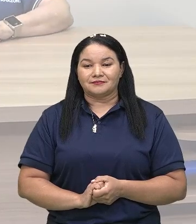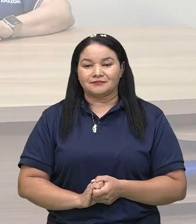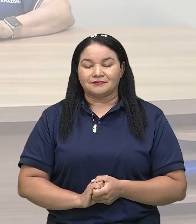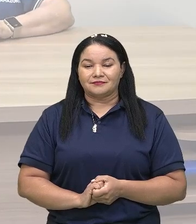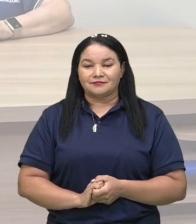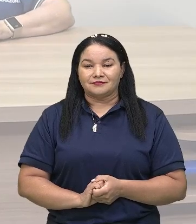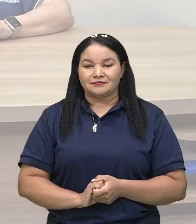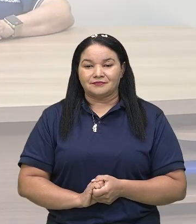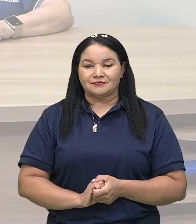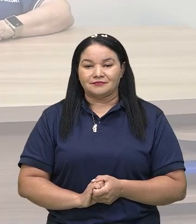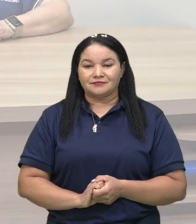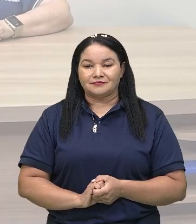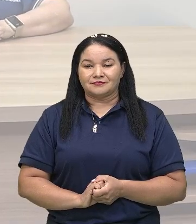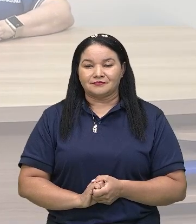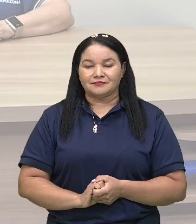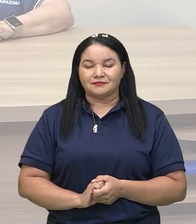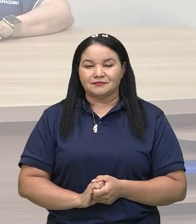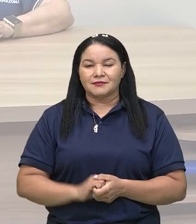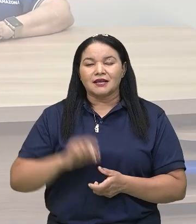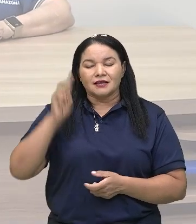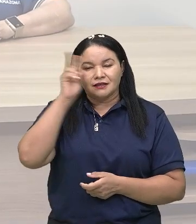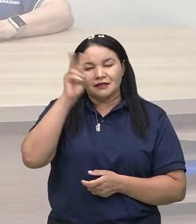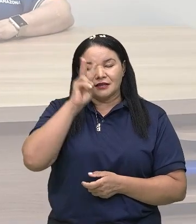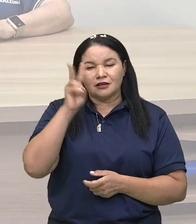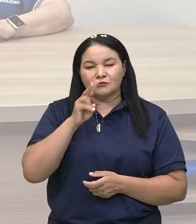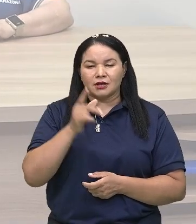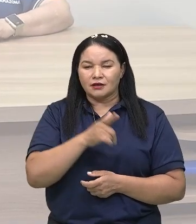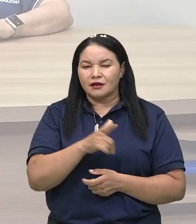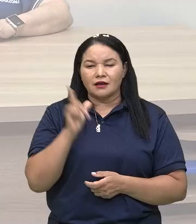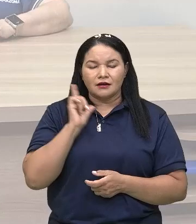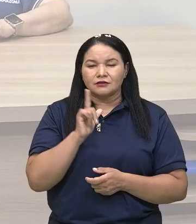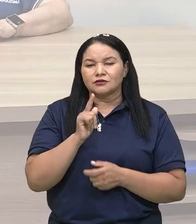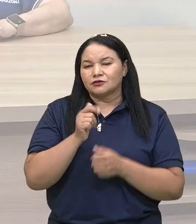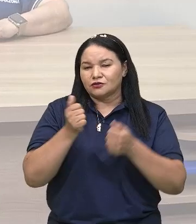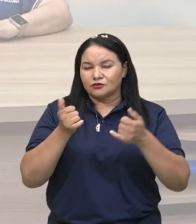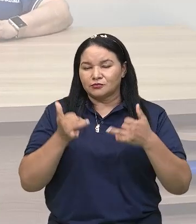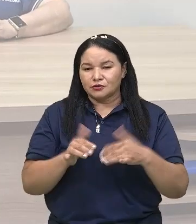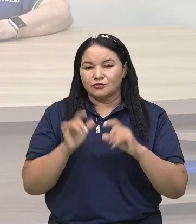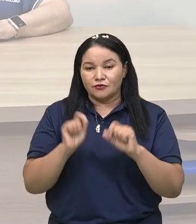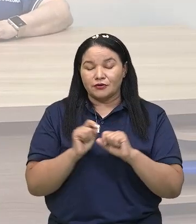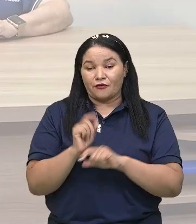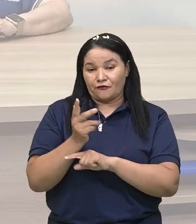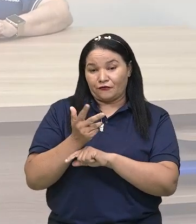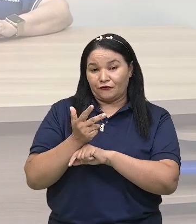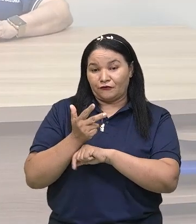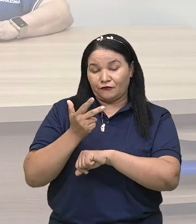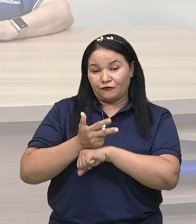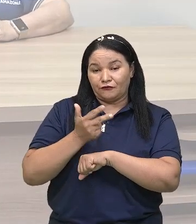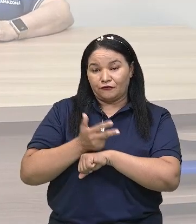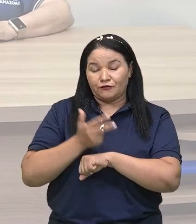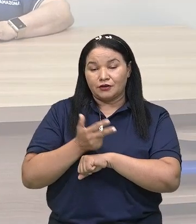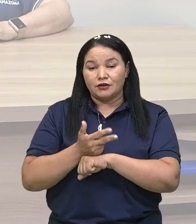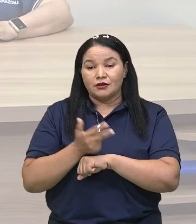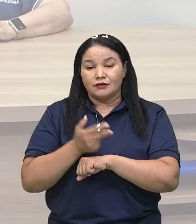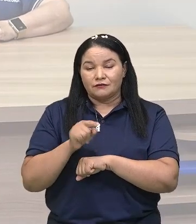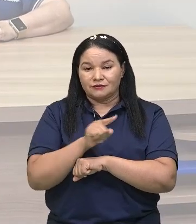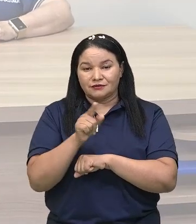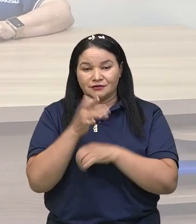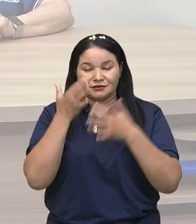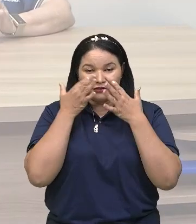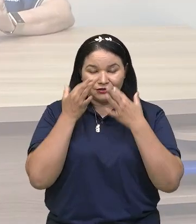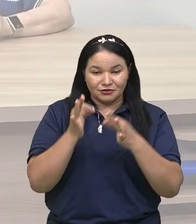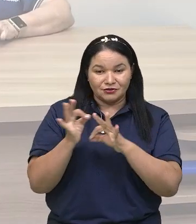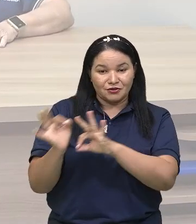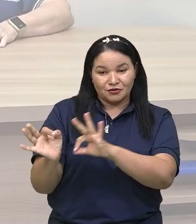mensagem. Lembra que ontem, no primeiro dia, foi colocado para vocês um vídeo? Acredito que vocês tenham assistido, né?